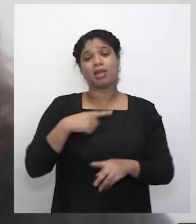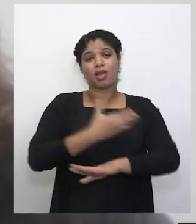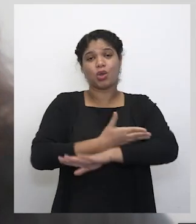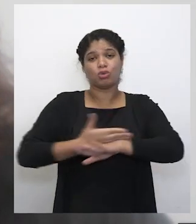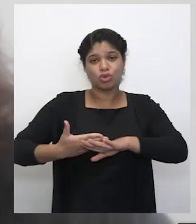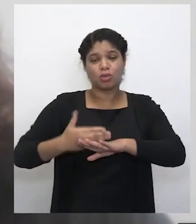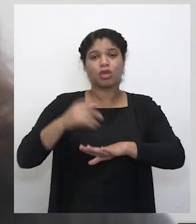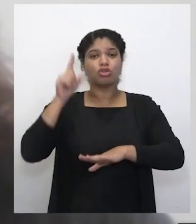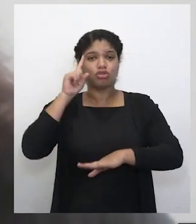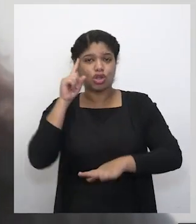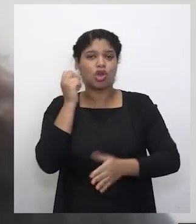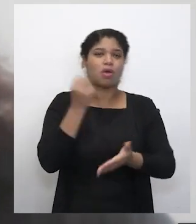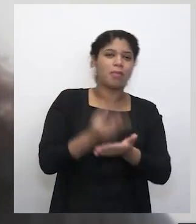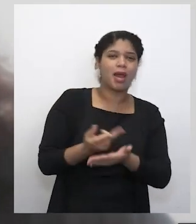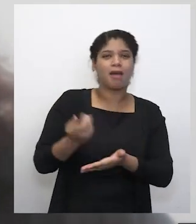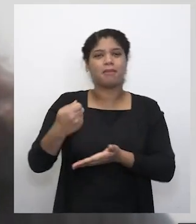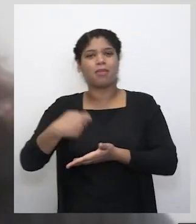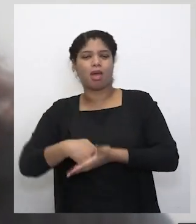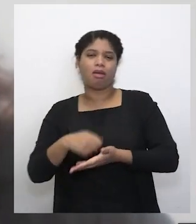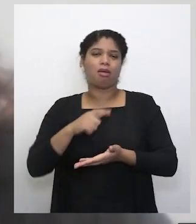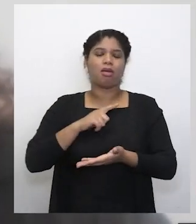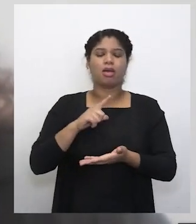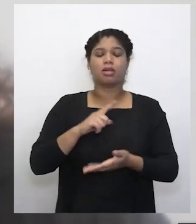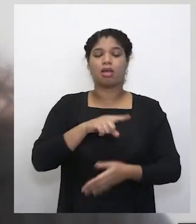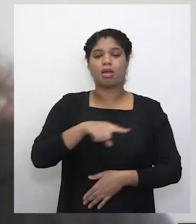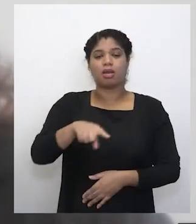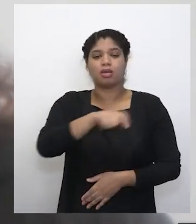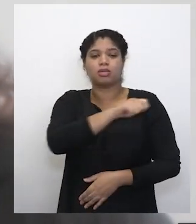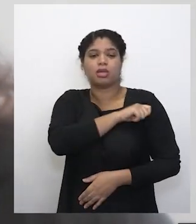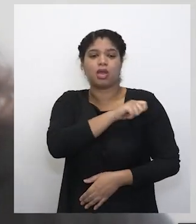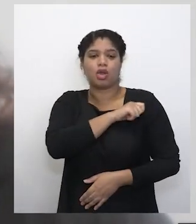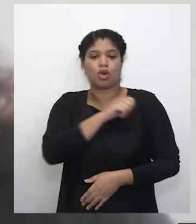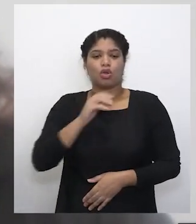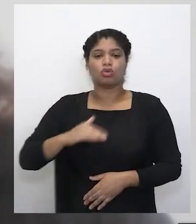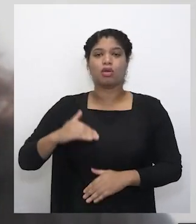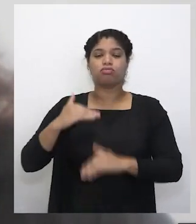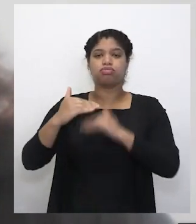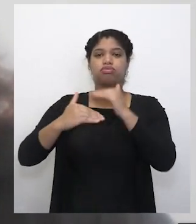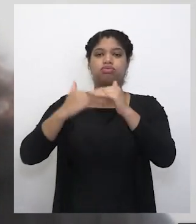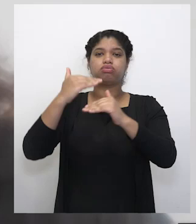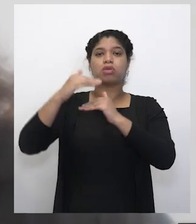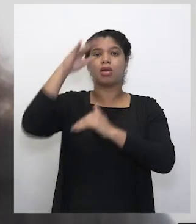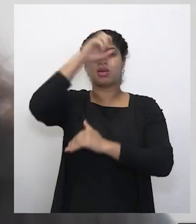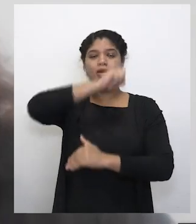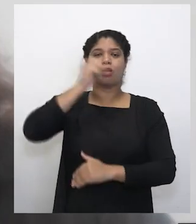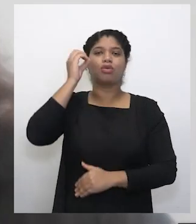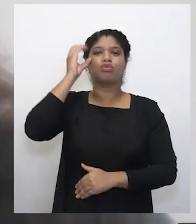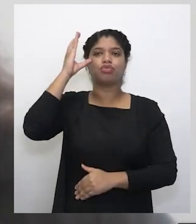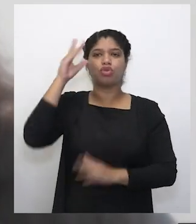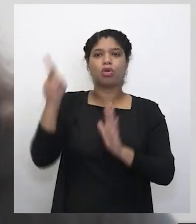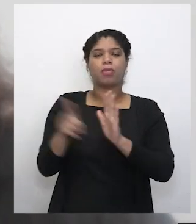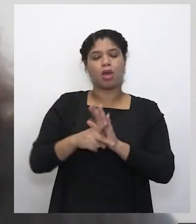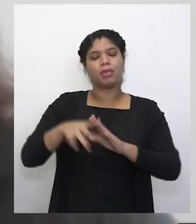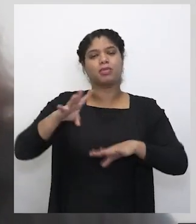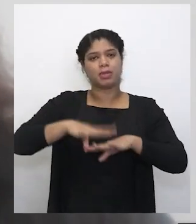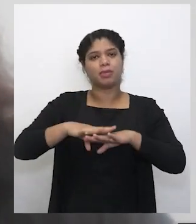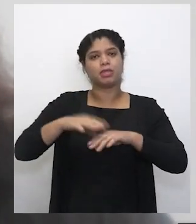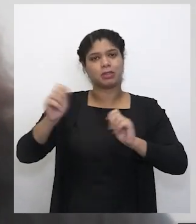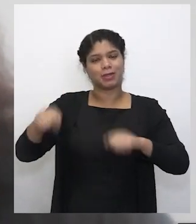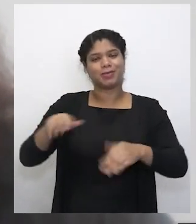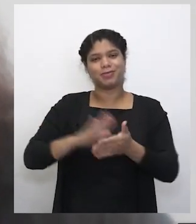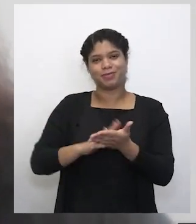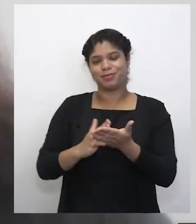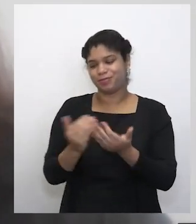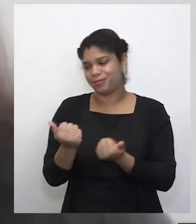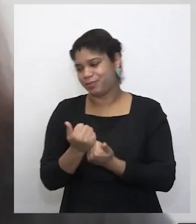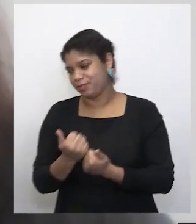O trabalho desse conteúdo possibilita as crianças construírem novos saberes, né, esses saberes matemáticos, envolvendo